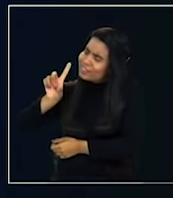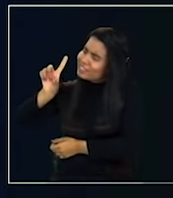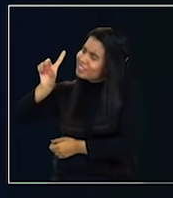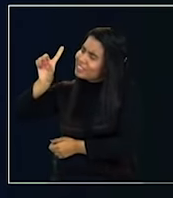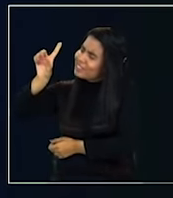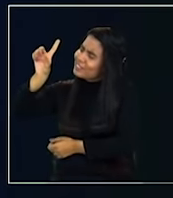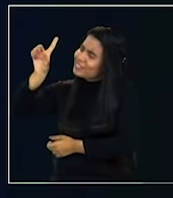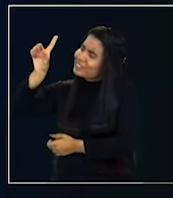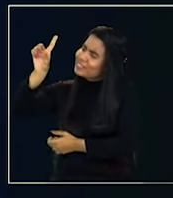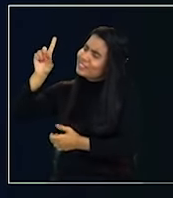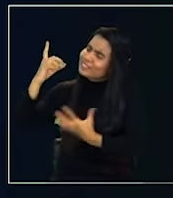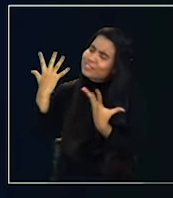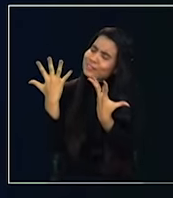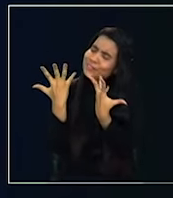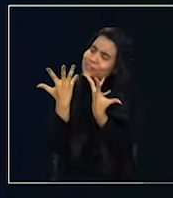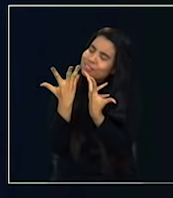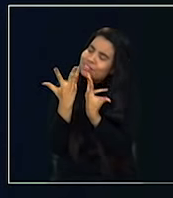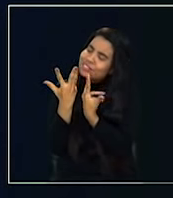Deus é